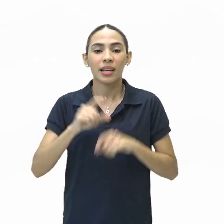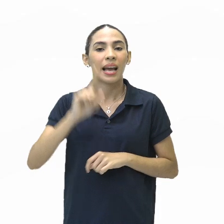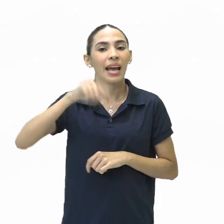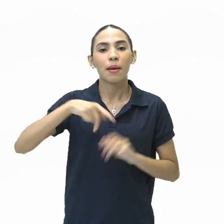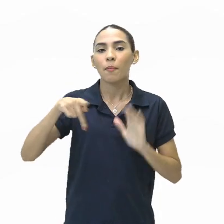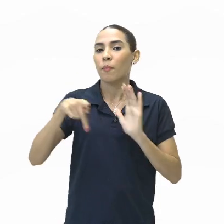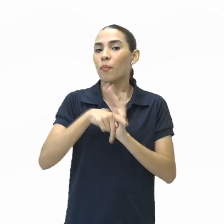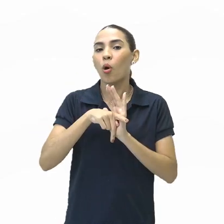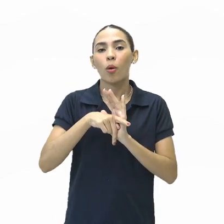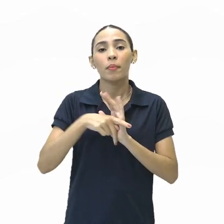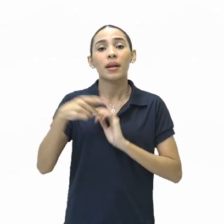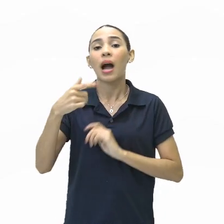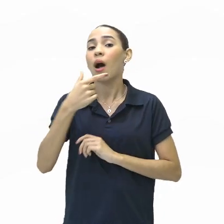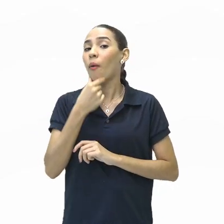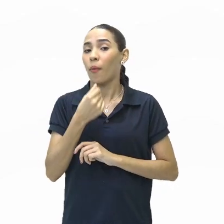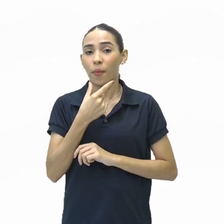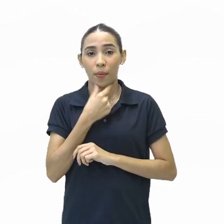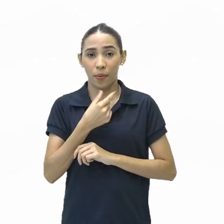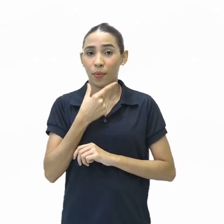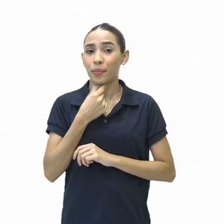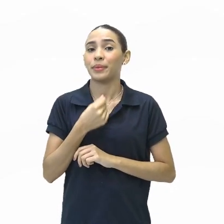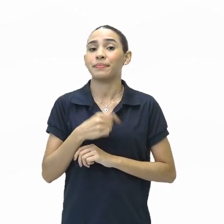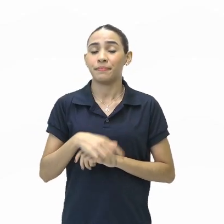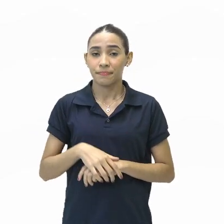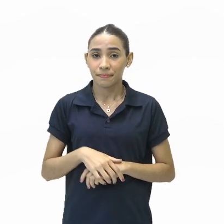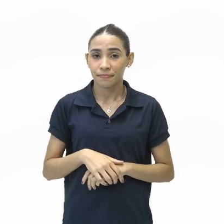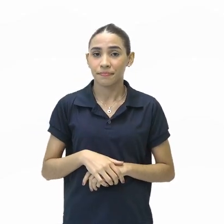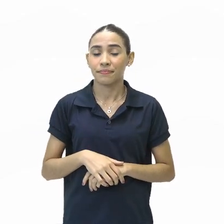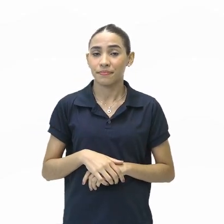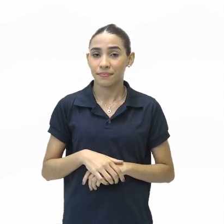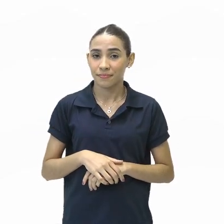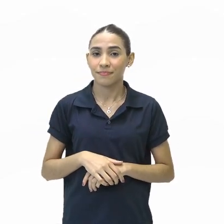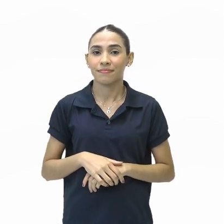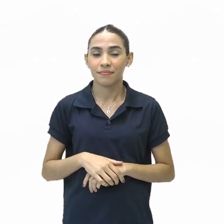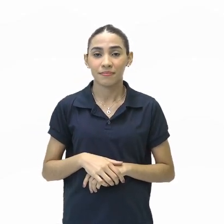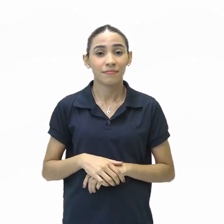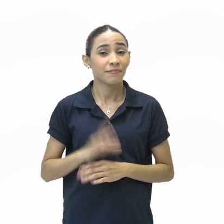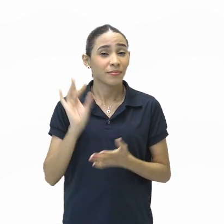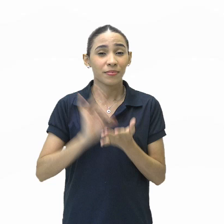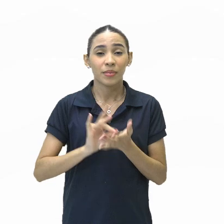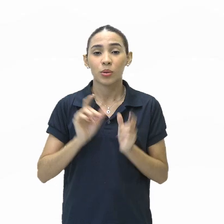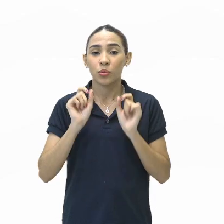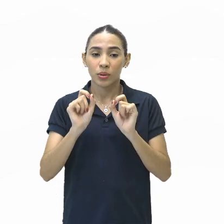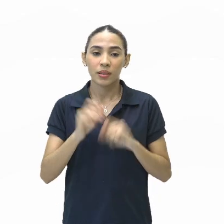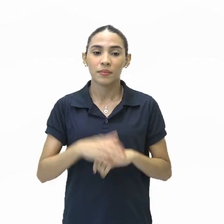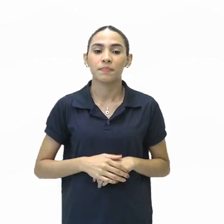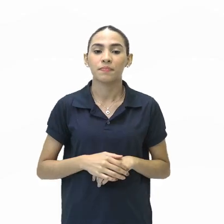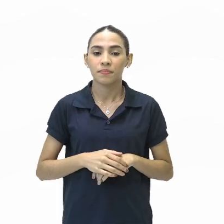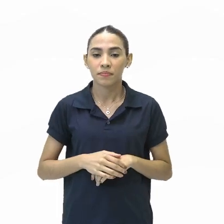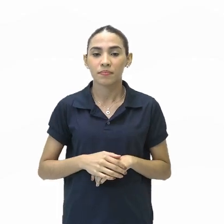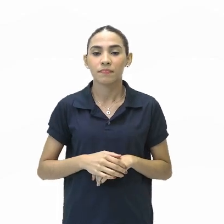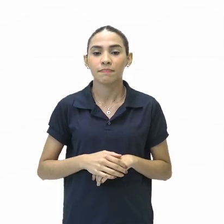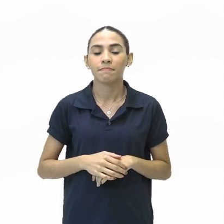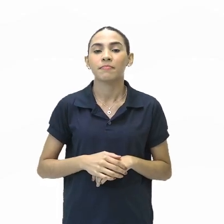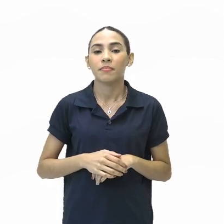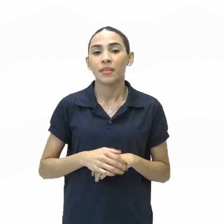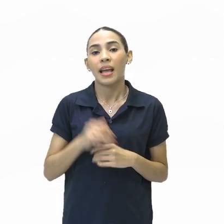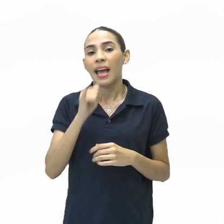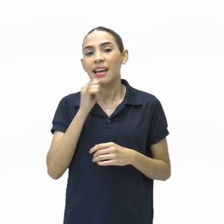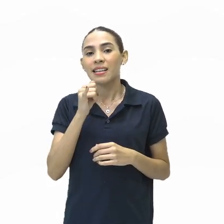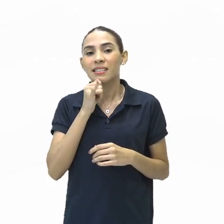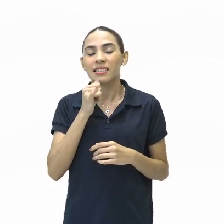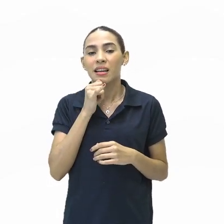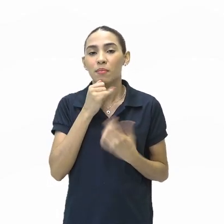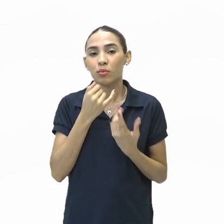esta é uma propriedade masculina. É, na realidade, um destino imposto à